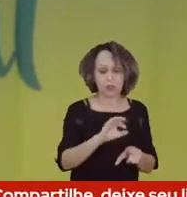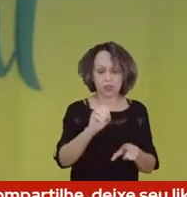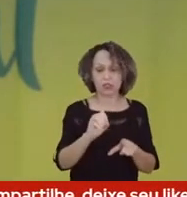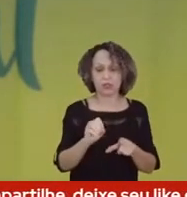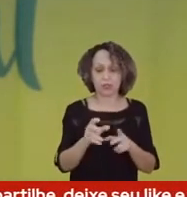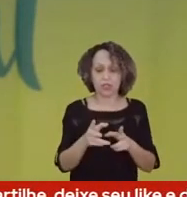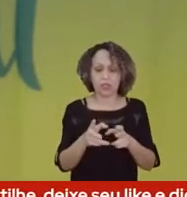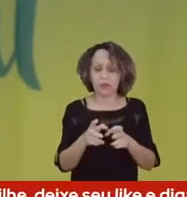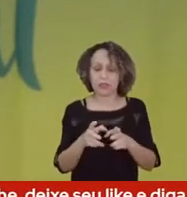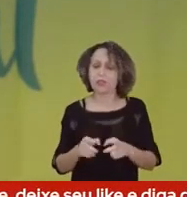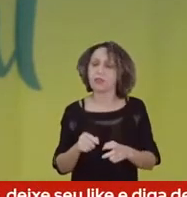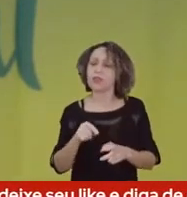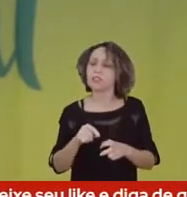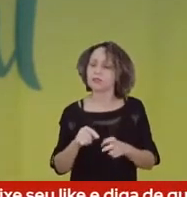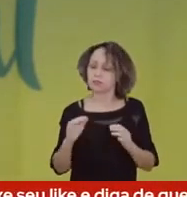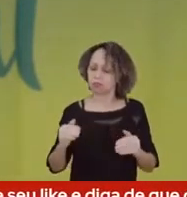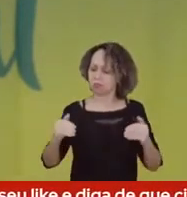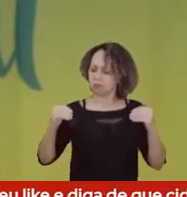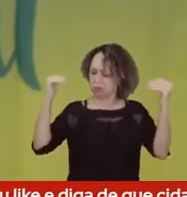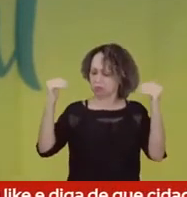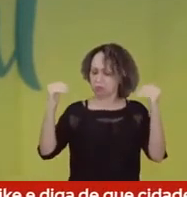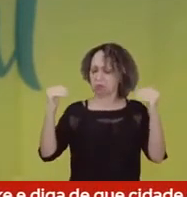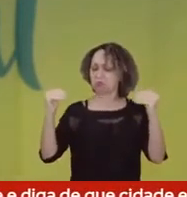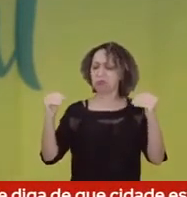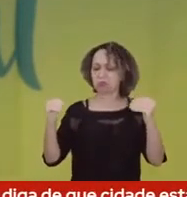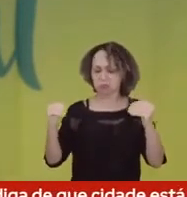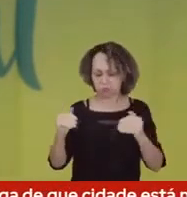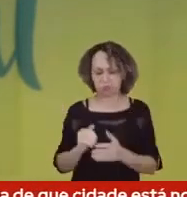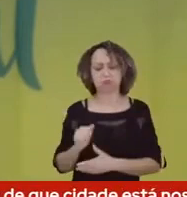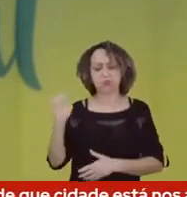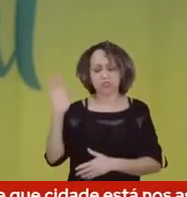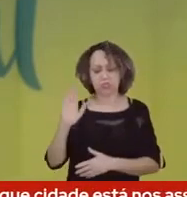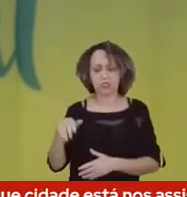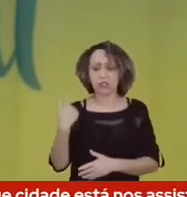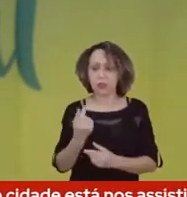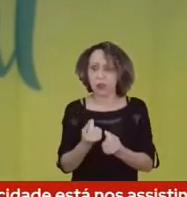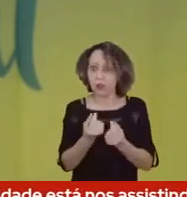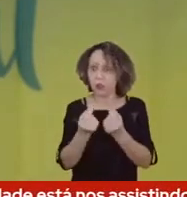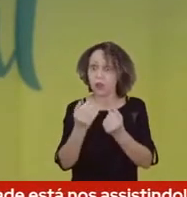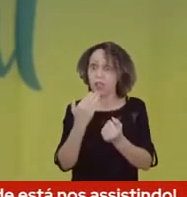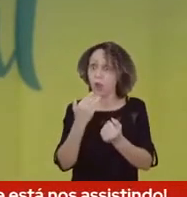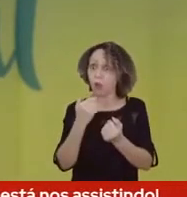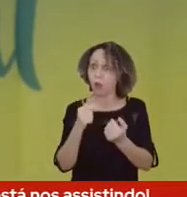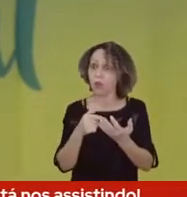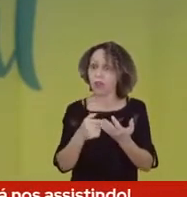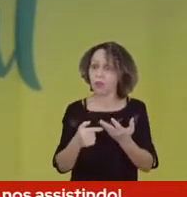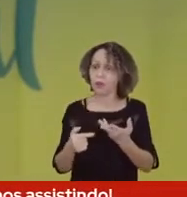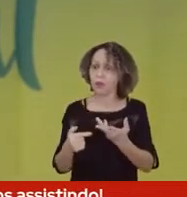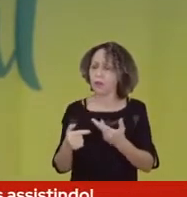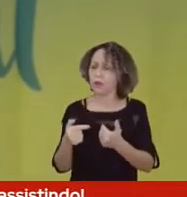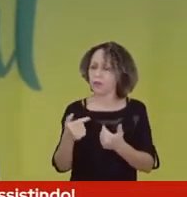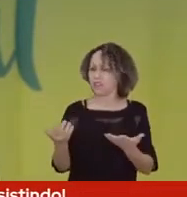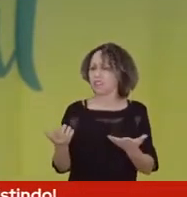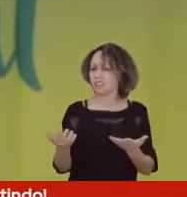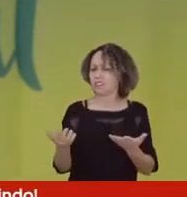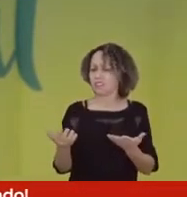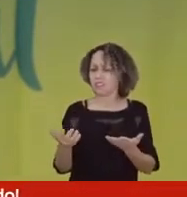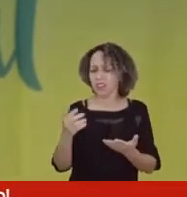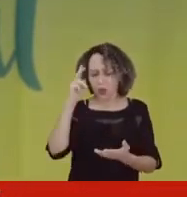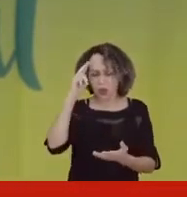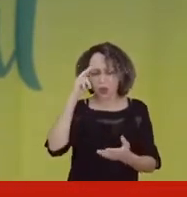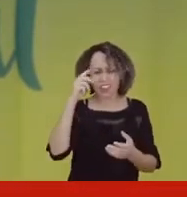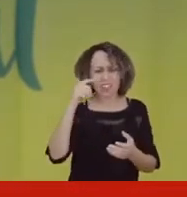nacional. A gente está falando do preço da comida. Eu lembro perfeitamente a gasolina a R$ 2,30